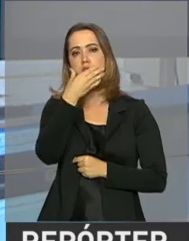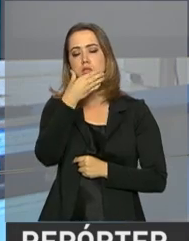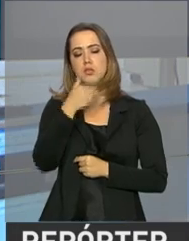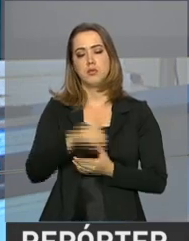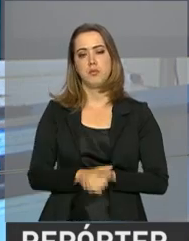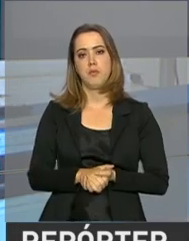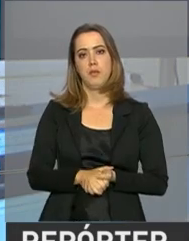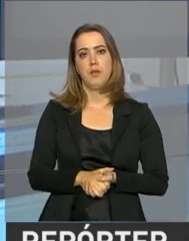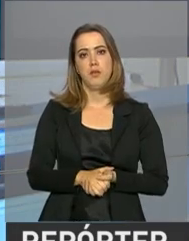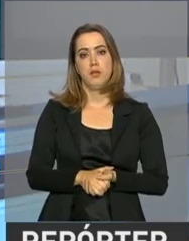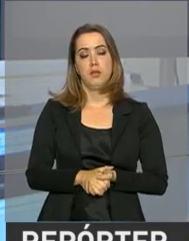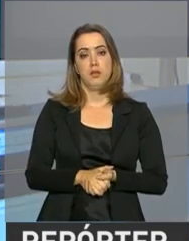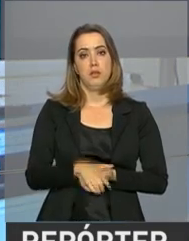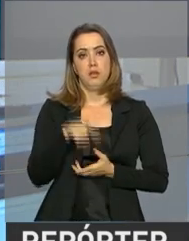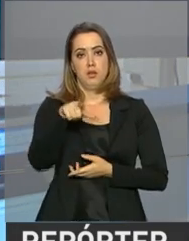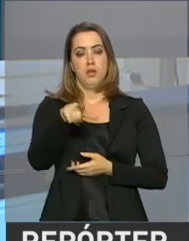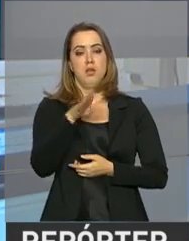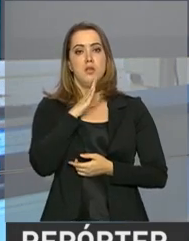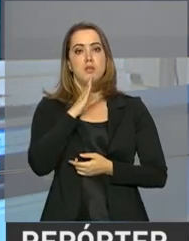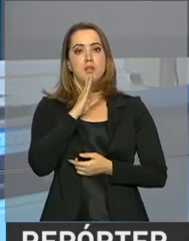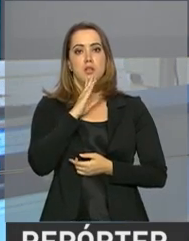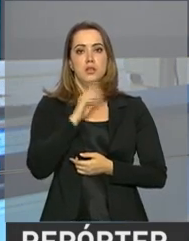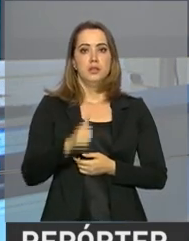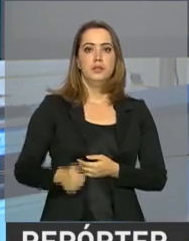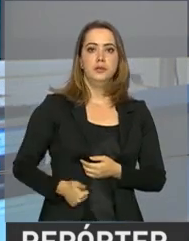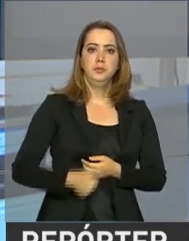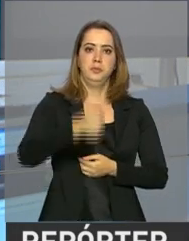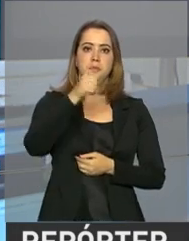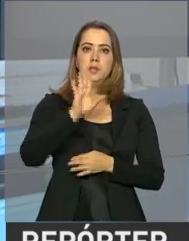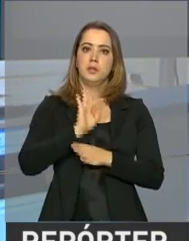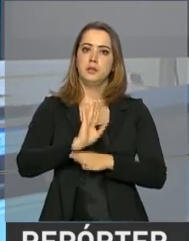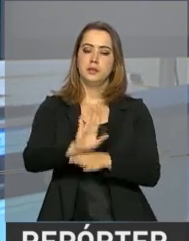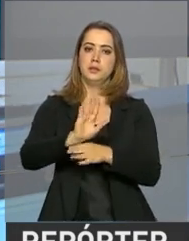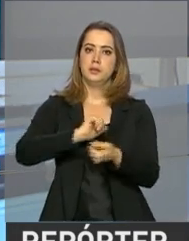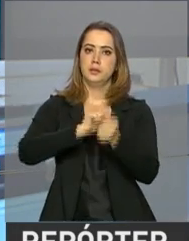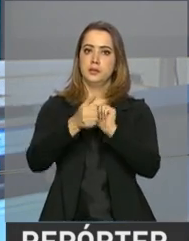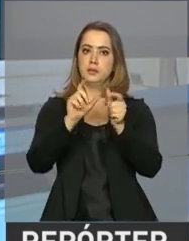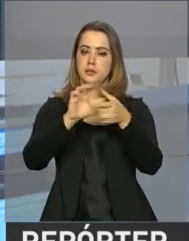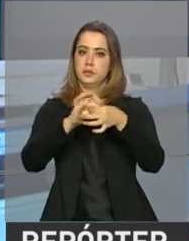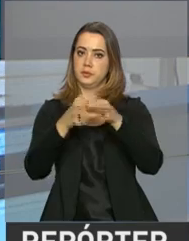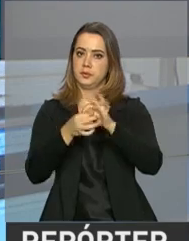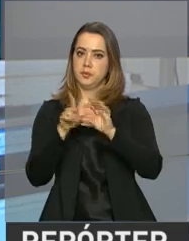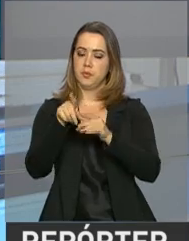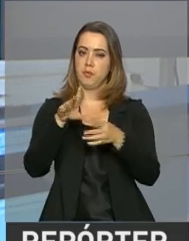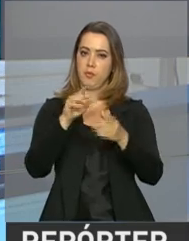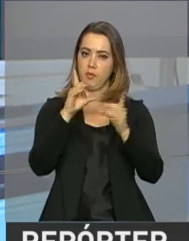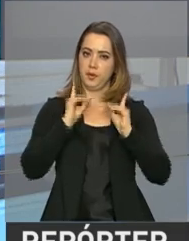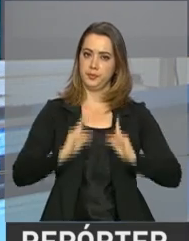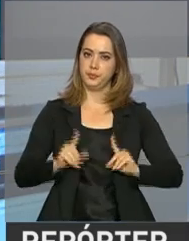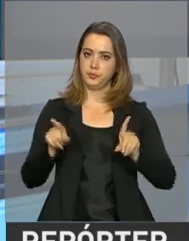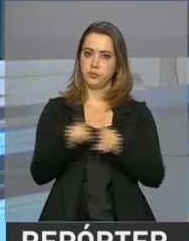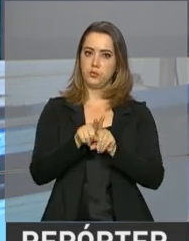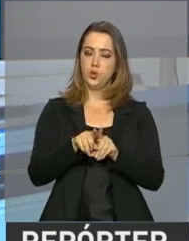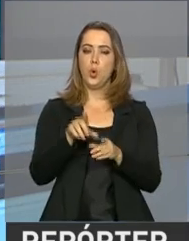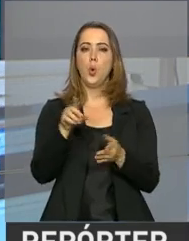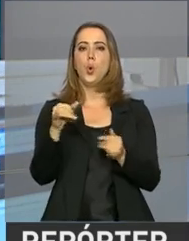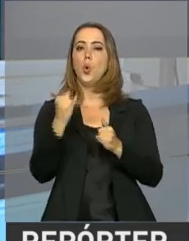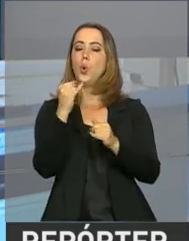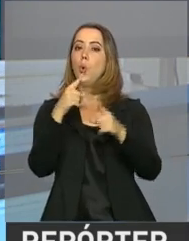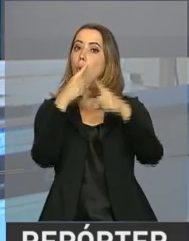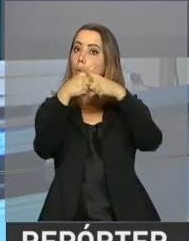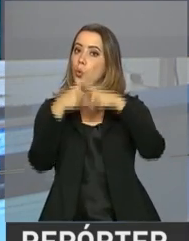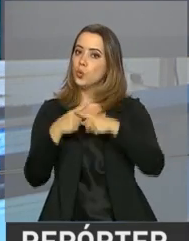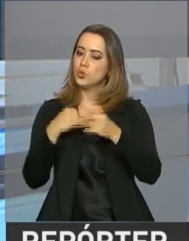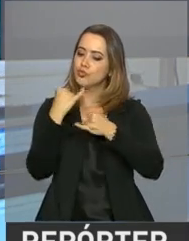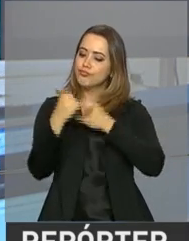Uma maneira divertida de conhecer e apoiar os atletas olímpicos e paralímpicos é o jogo Trunfo Brasil, um aplicativo para